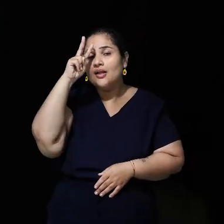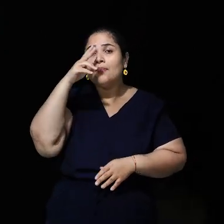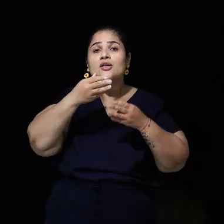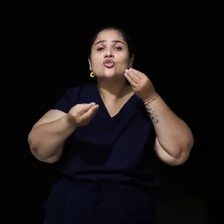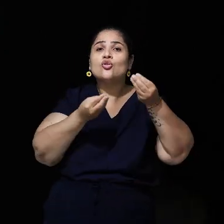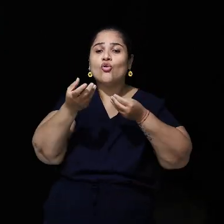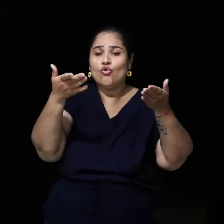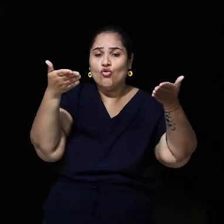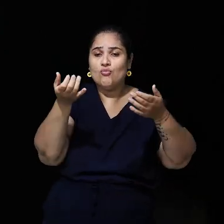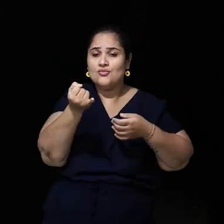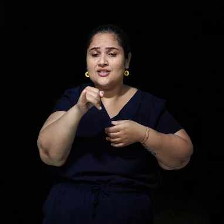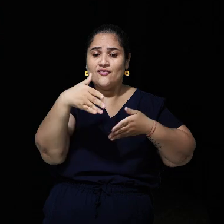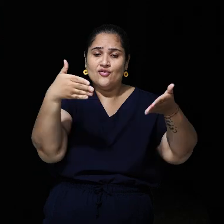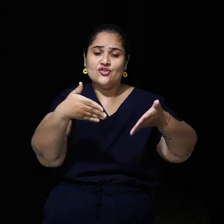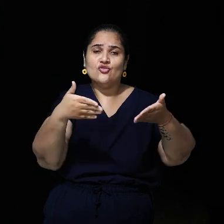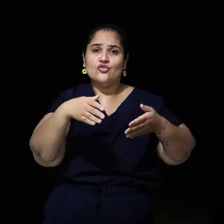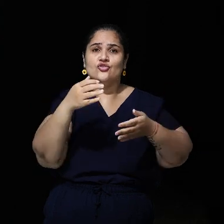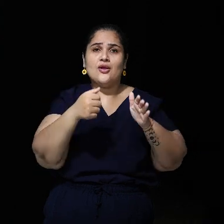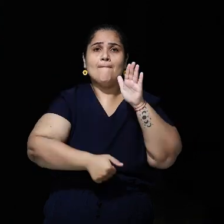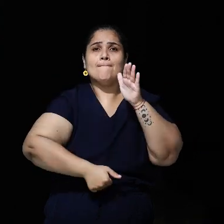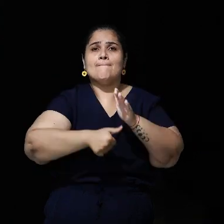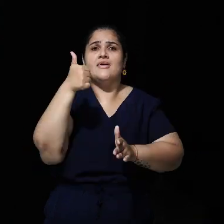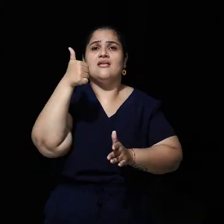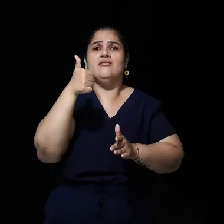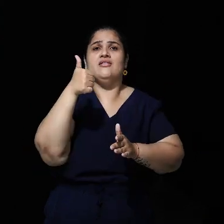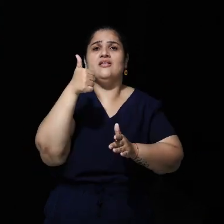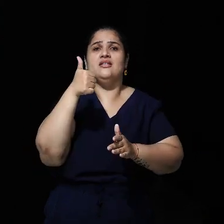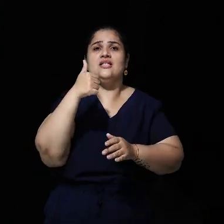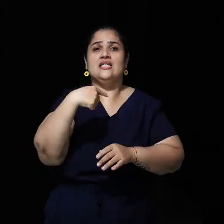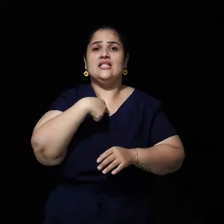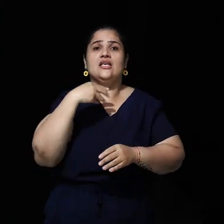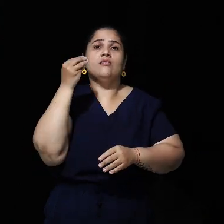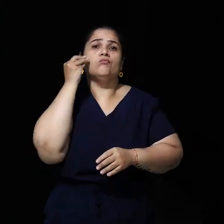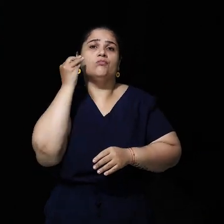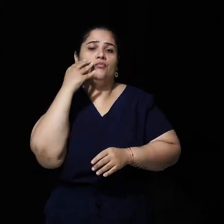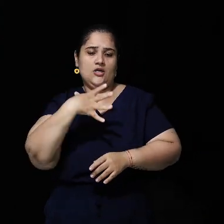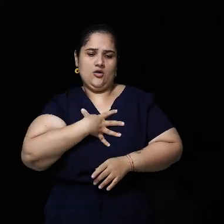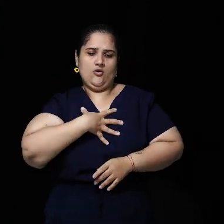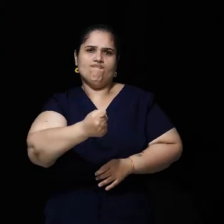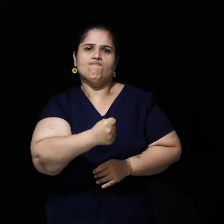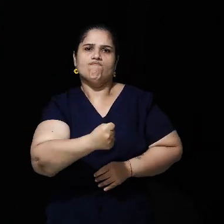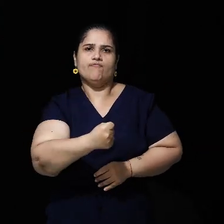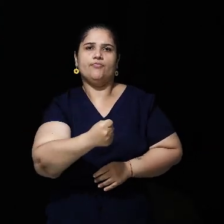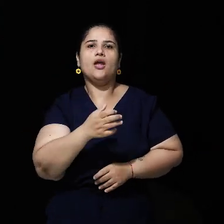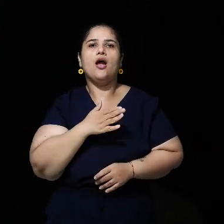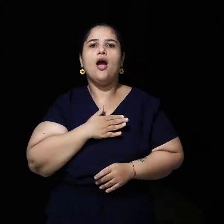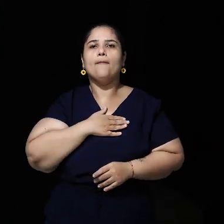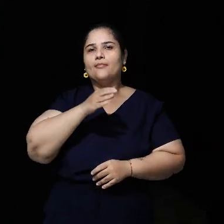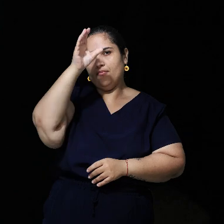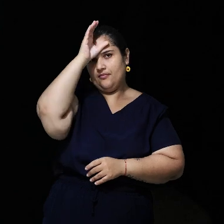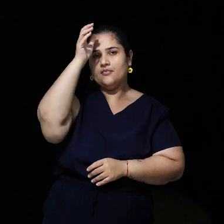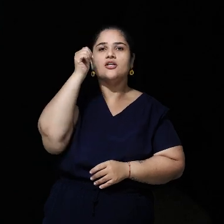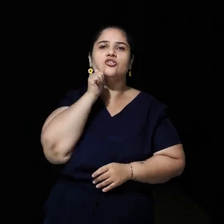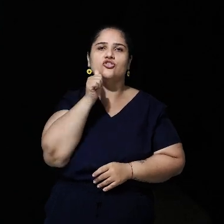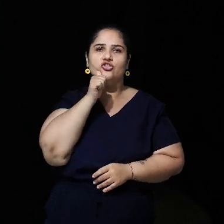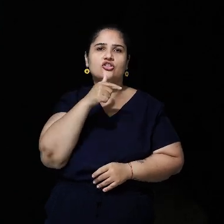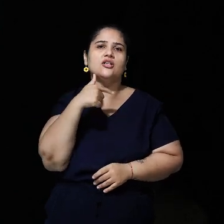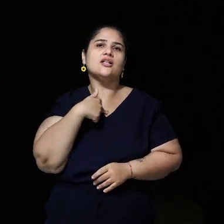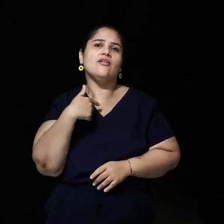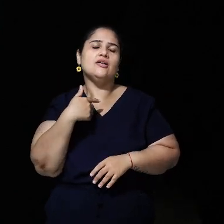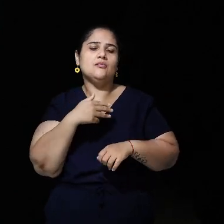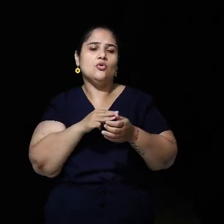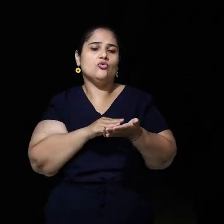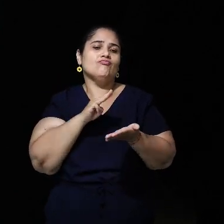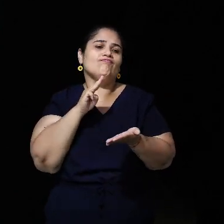hoje a primeira vez que eu tentei tirar minha vida. A minha tia estava passando por um momento muito